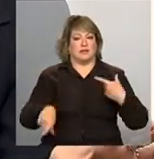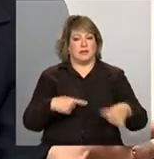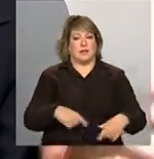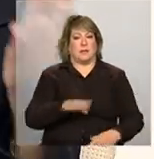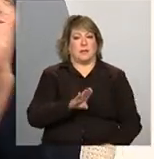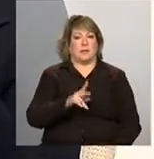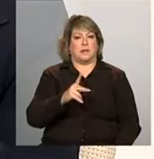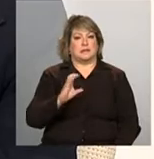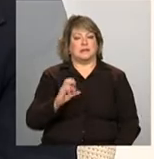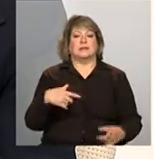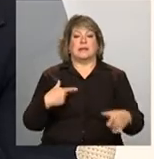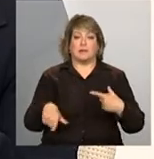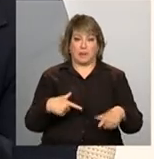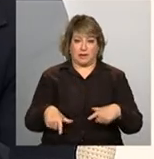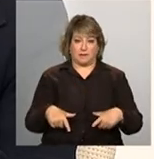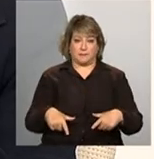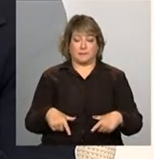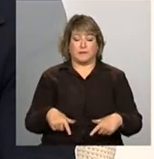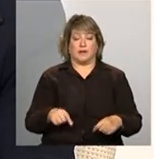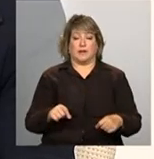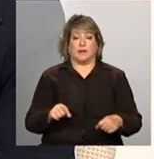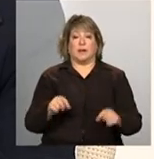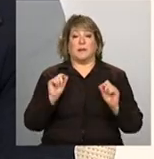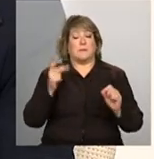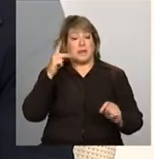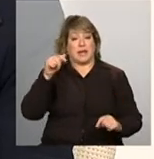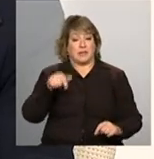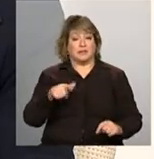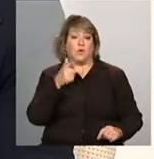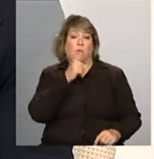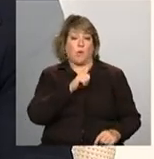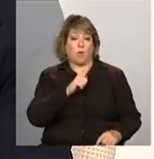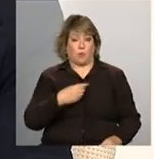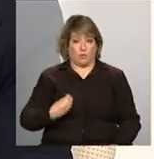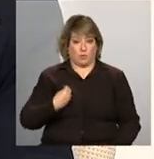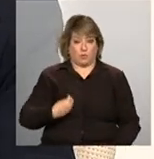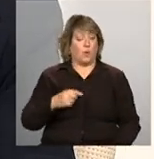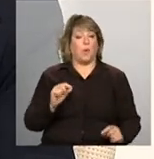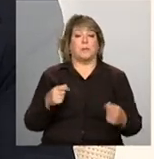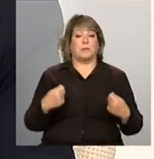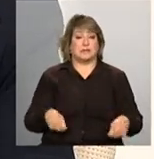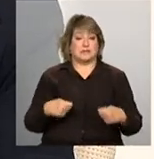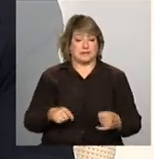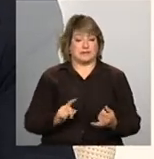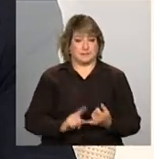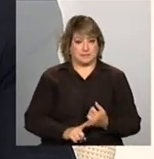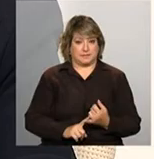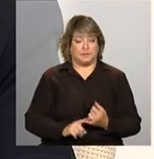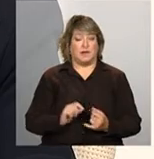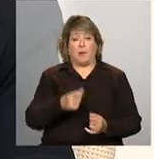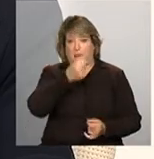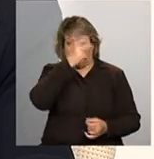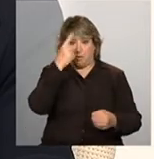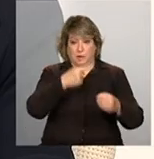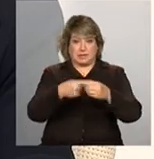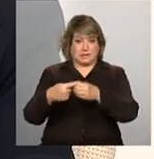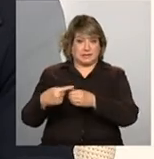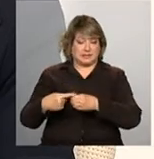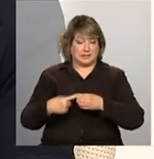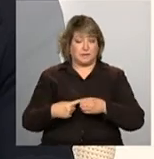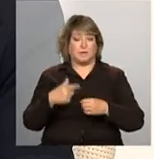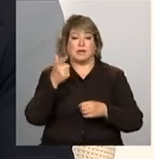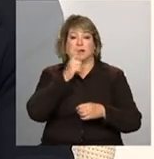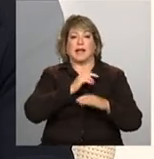Trabalho. E para que isso aconteça, o que é necessário? os municípios terão